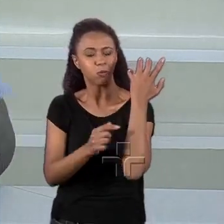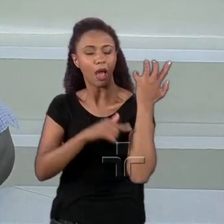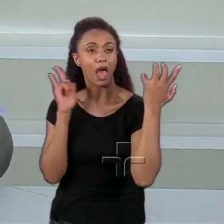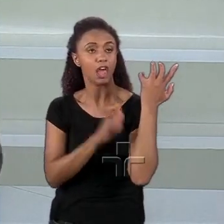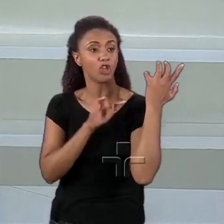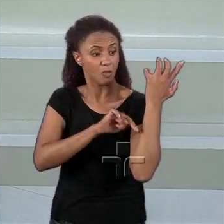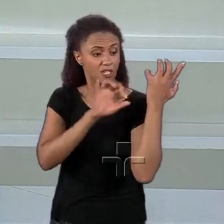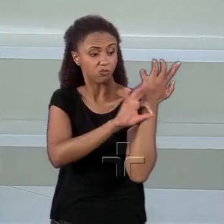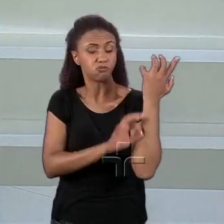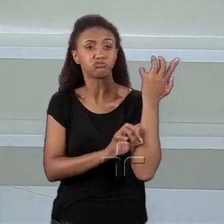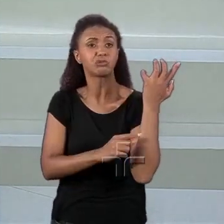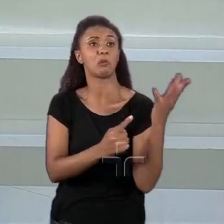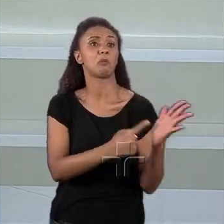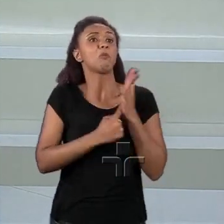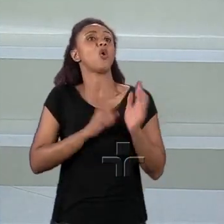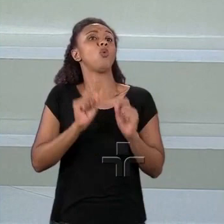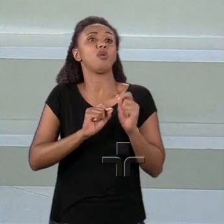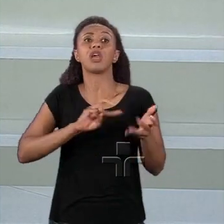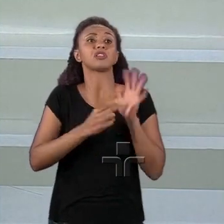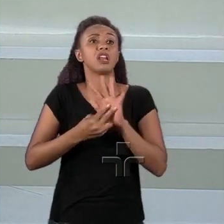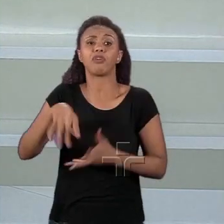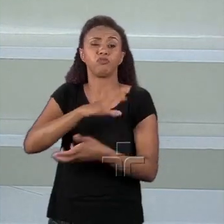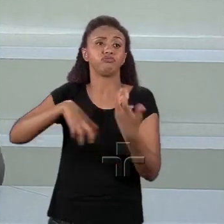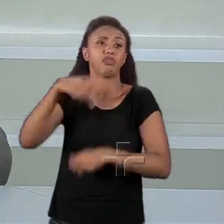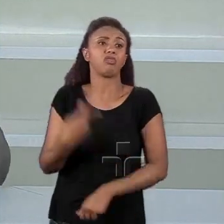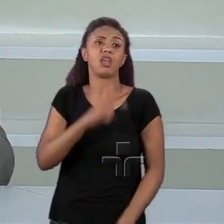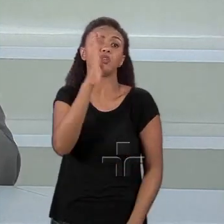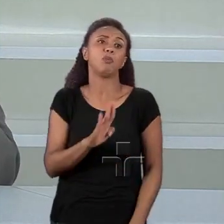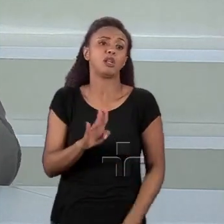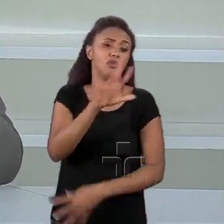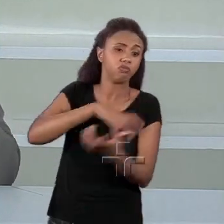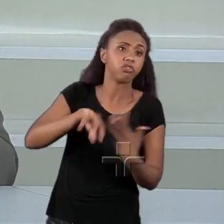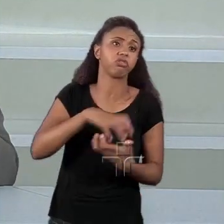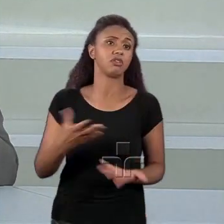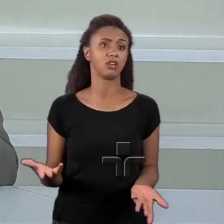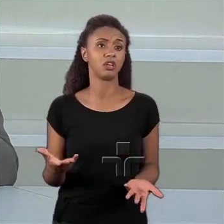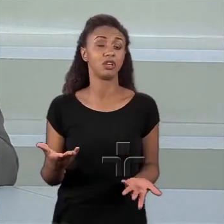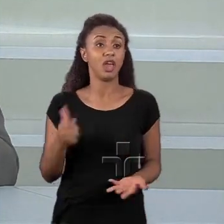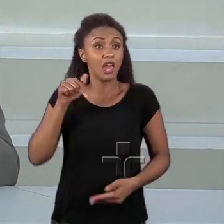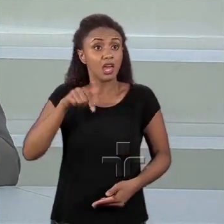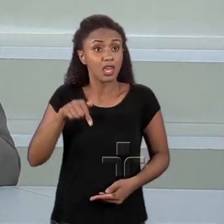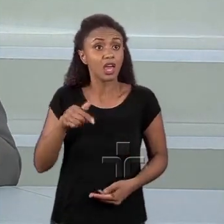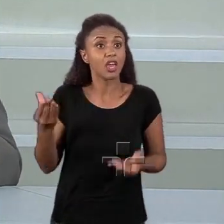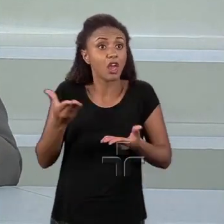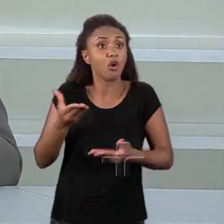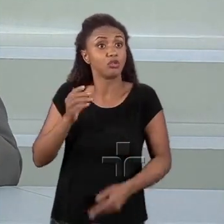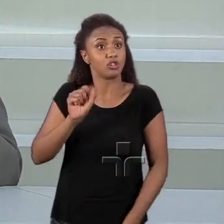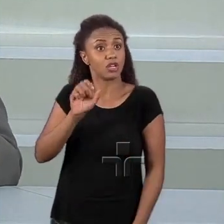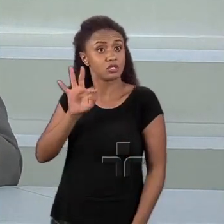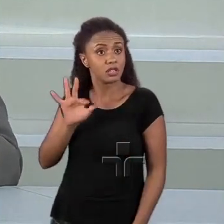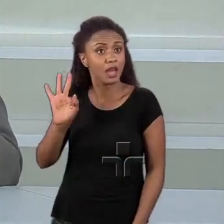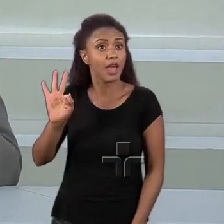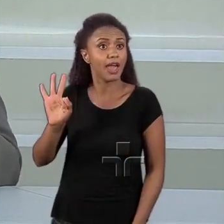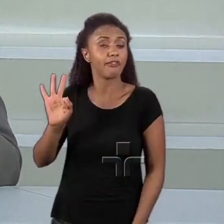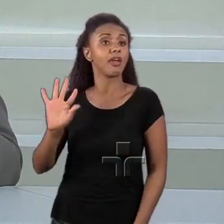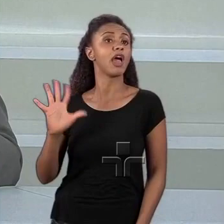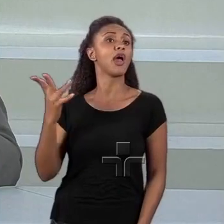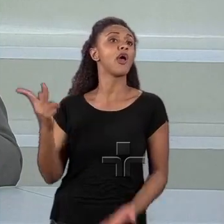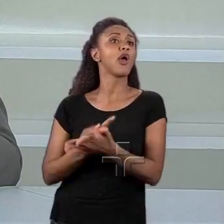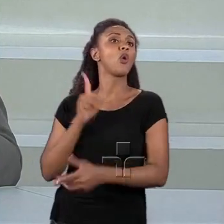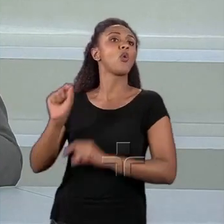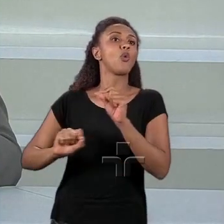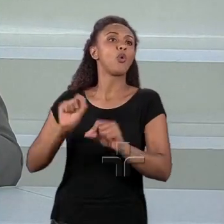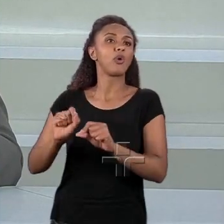a insegurança é uma jabuticaba brasileira. E o que está acontecendo na Suprema Corte também não ajuda a